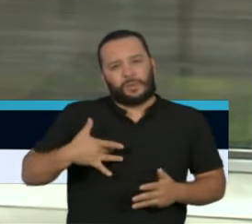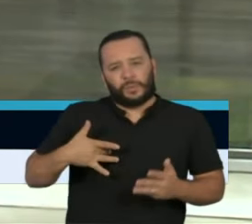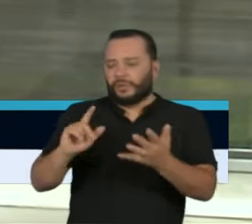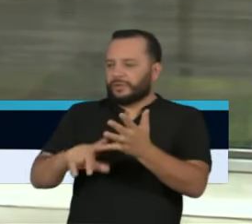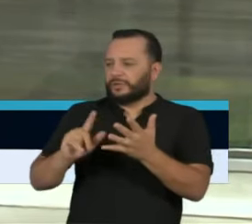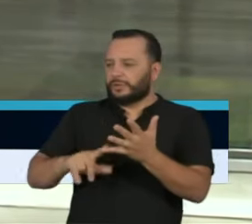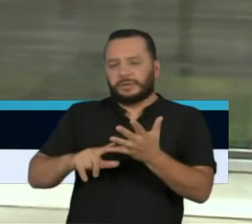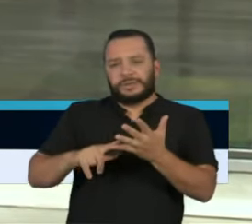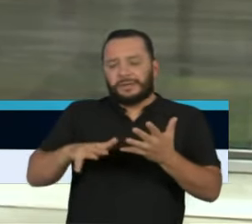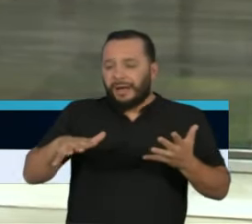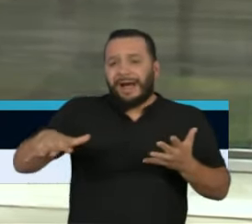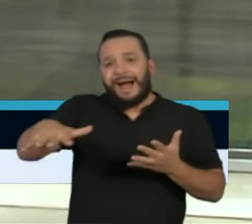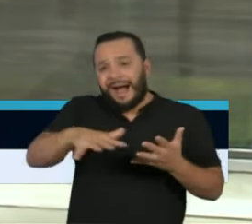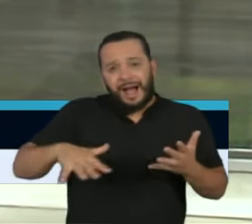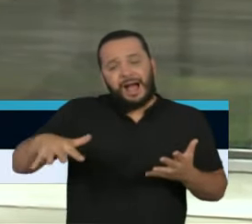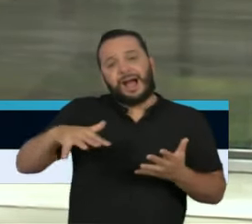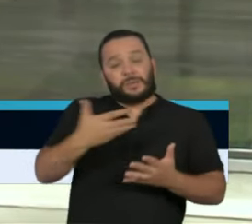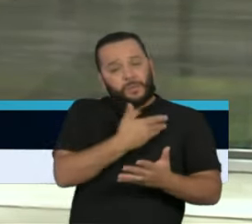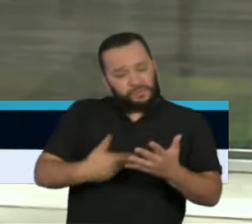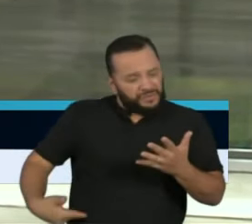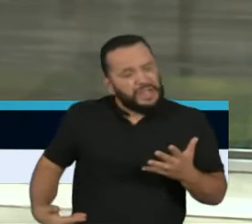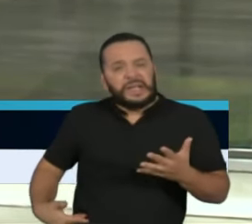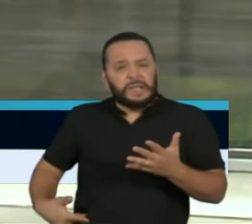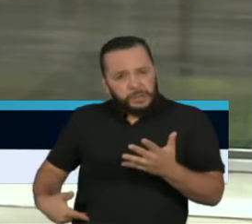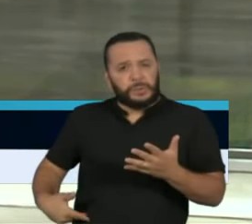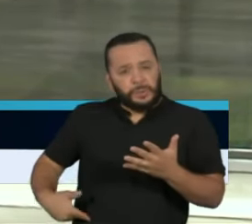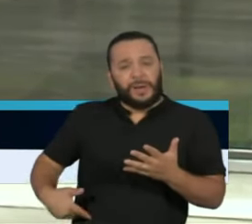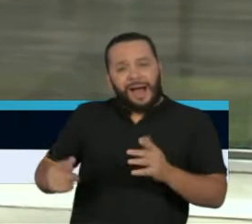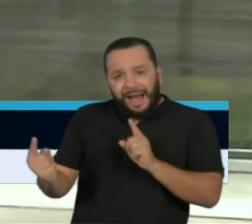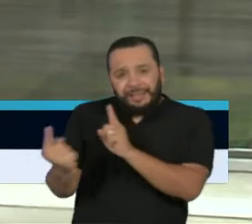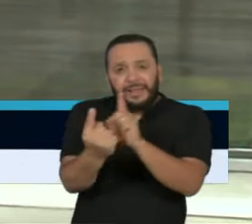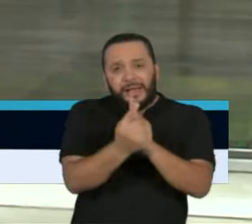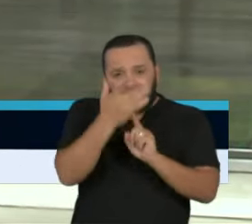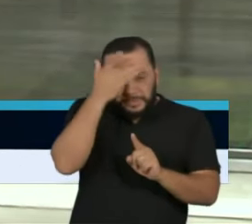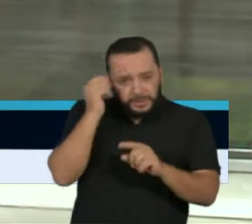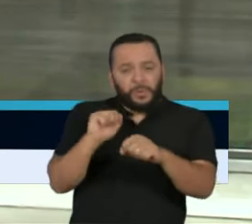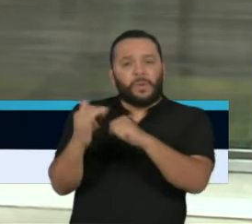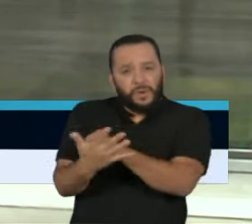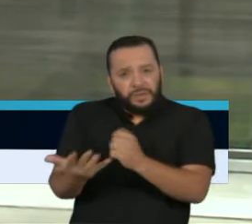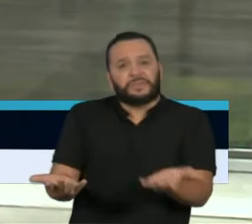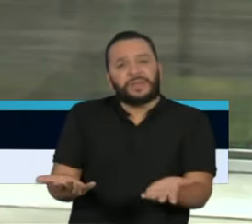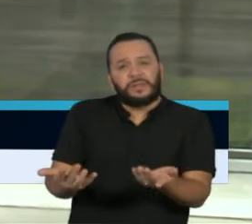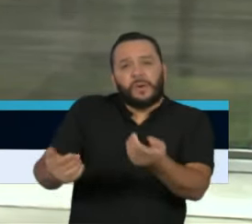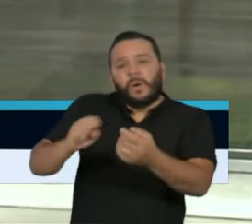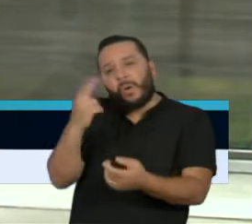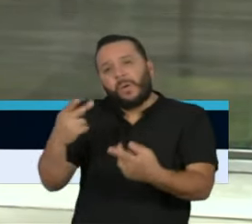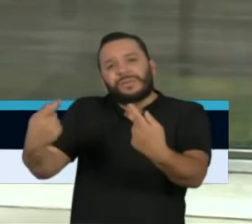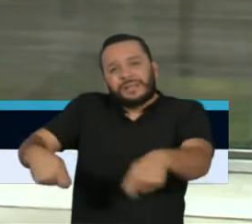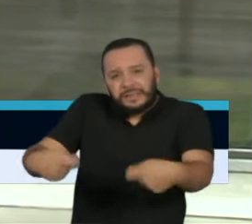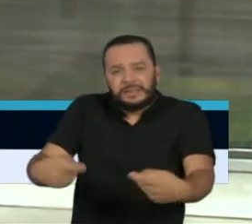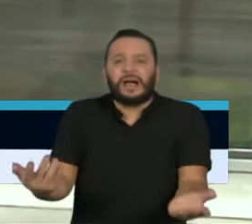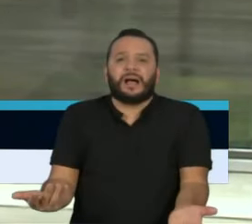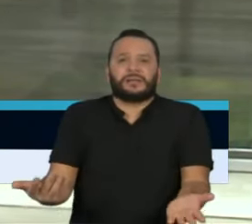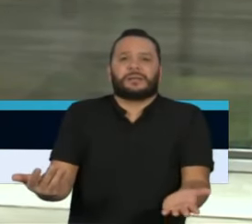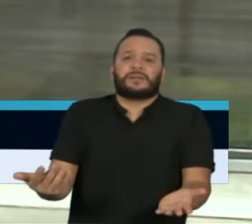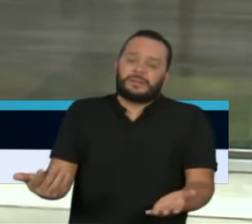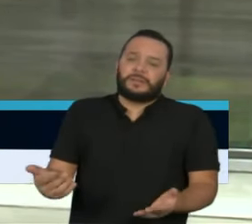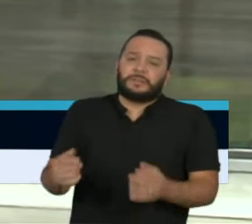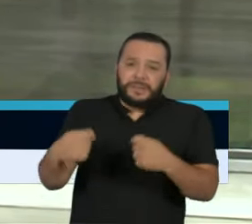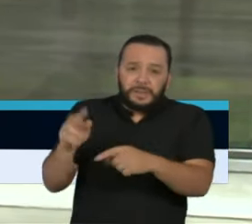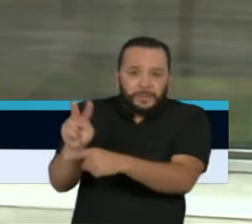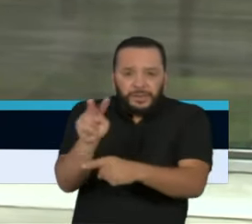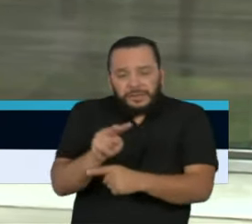sistema de governo que presta atendimento às pessoas mais necessitadas, desvalidas e que precisam de